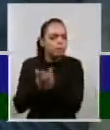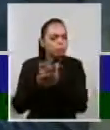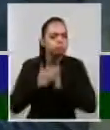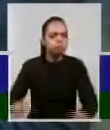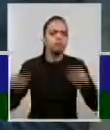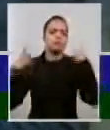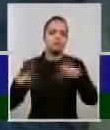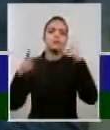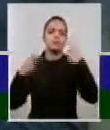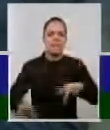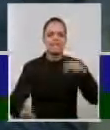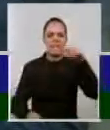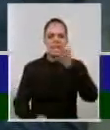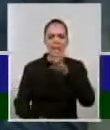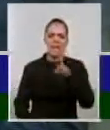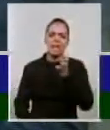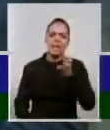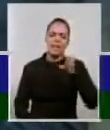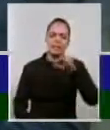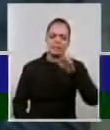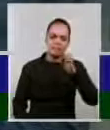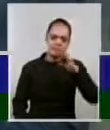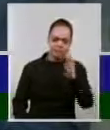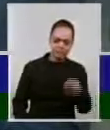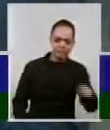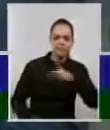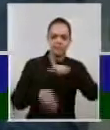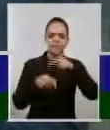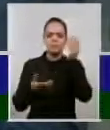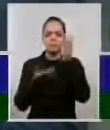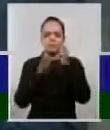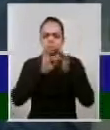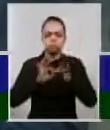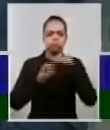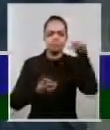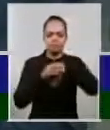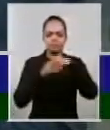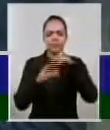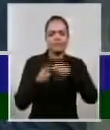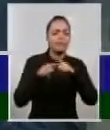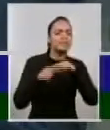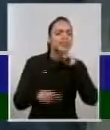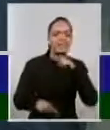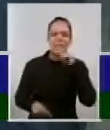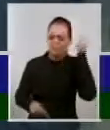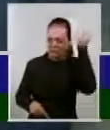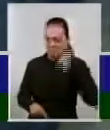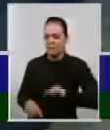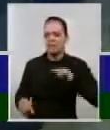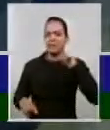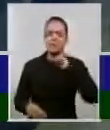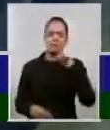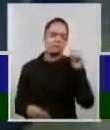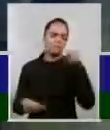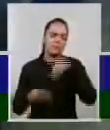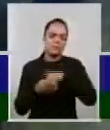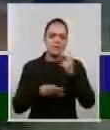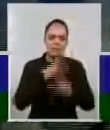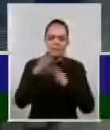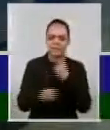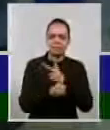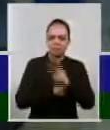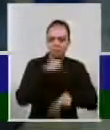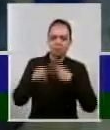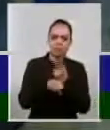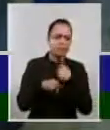com essa reeleição nesse país e unificar as eleições, porque ninguém aguenta mais eleição de dois em dois anos. Vou